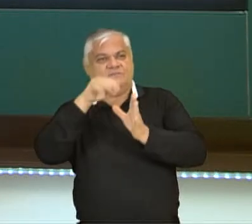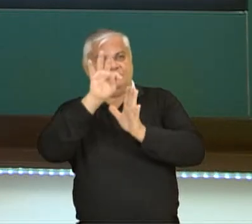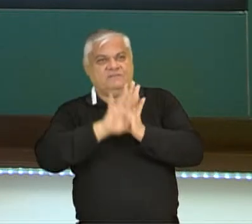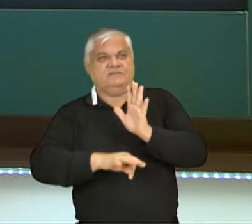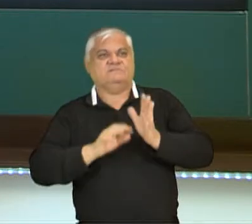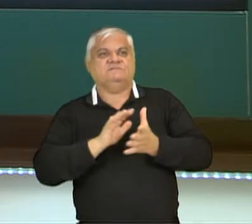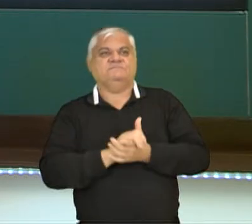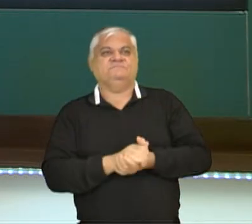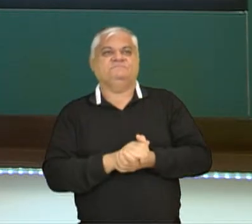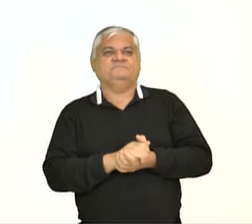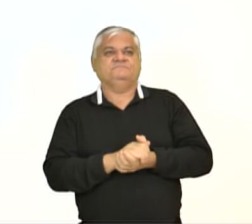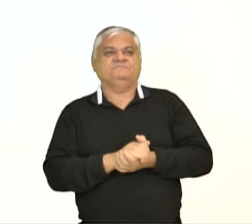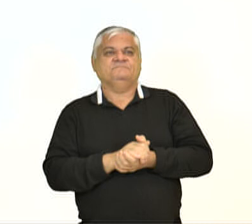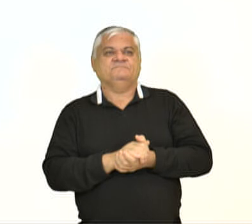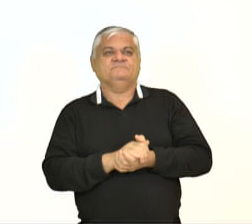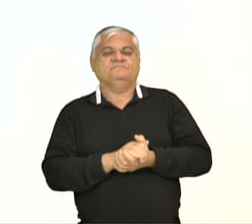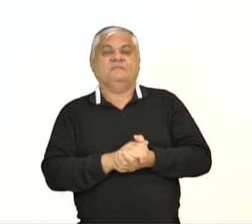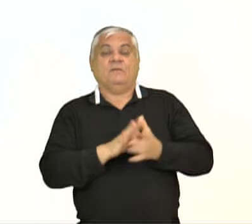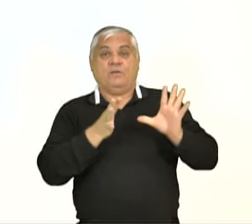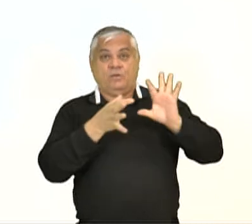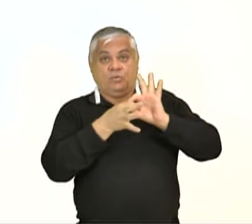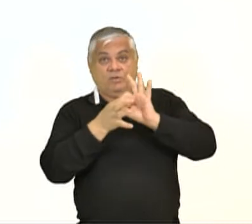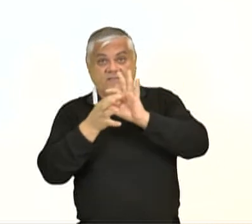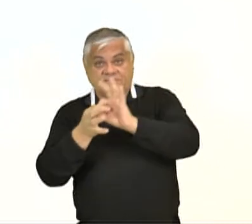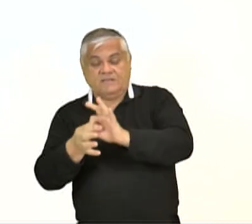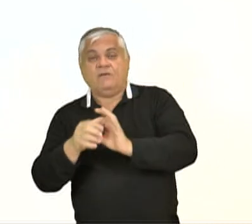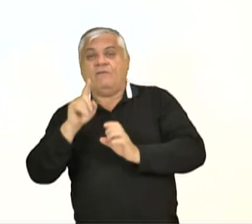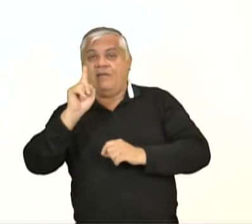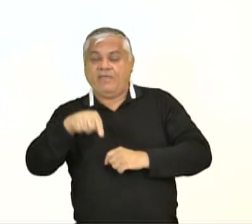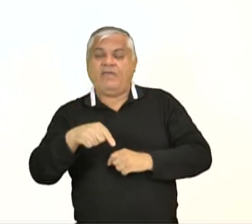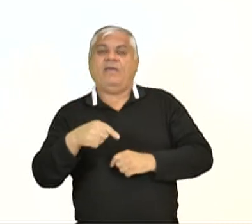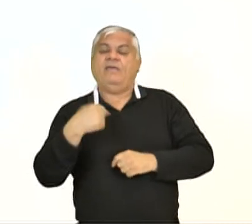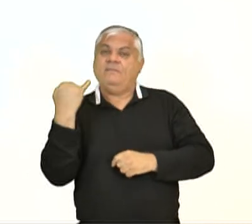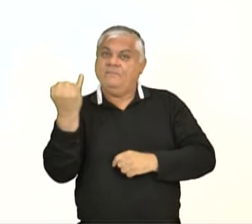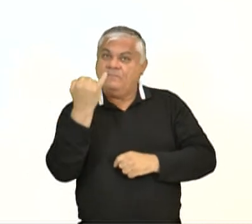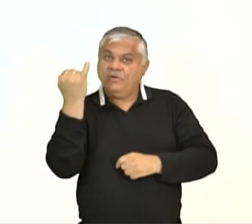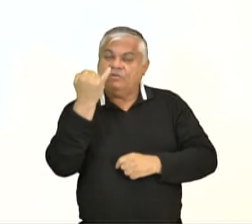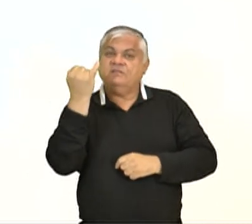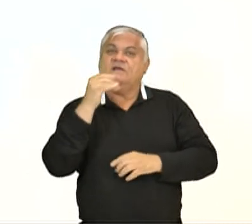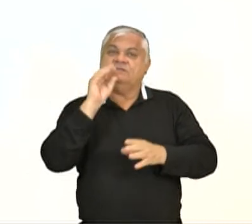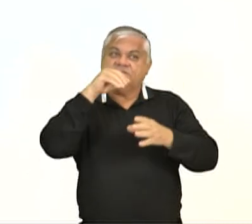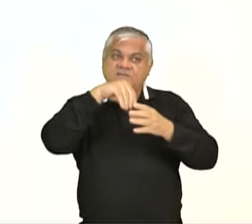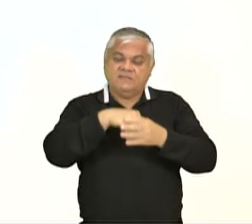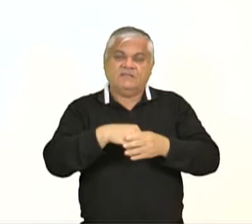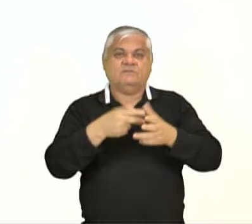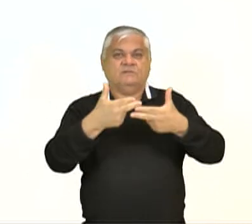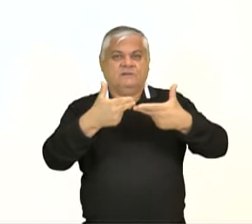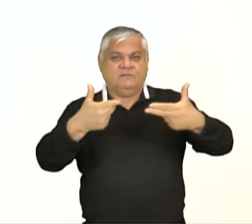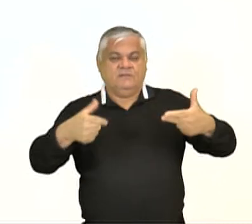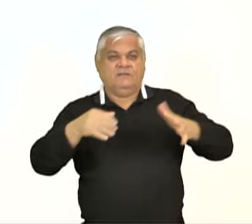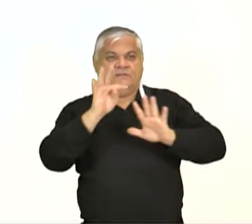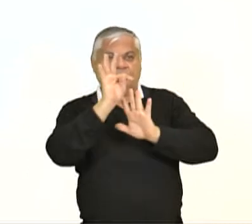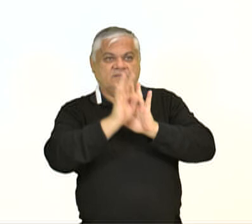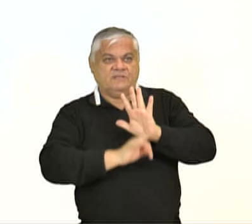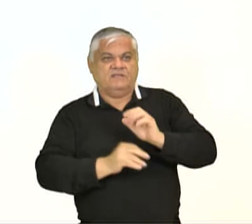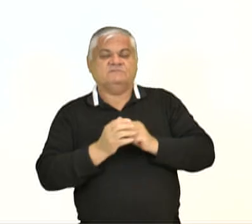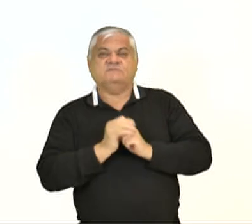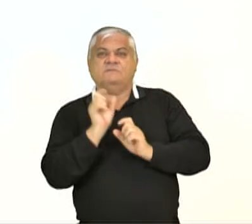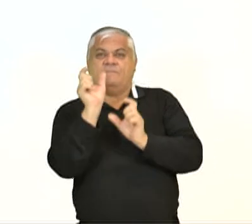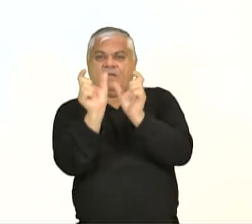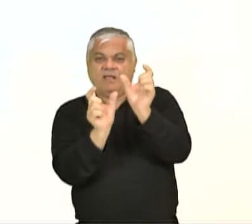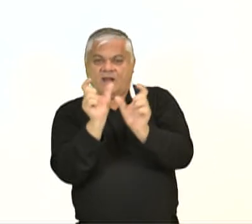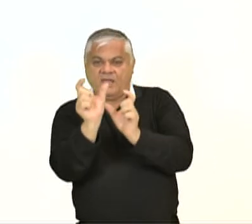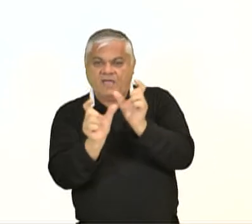certo? Então, assim, a coesão faz a ligação, a amarração interna dos elementos do texto. Então, são